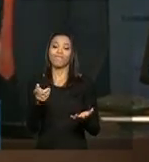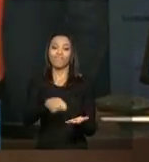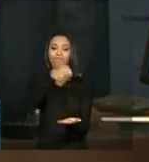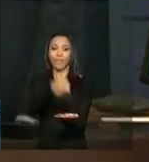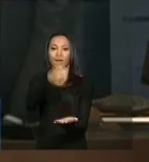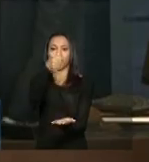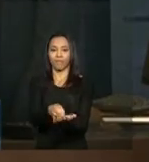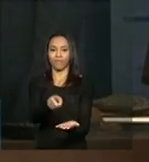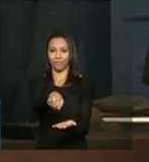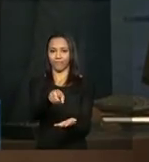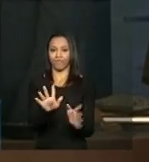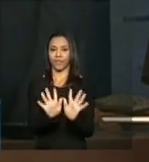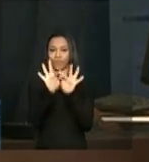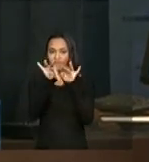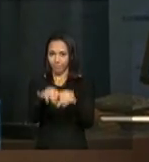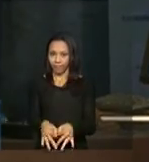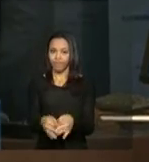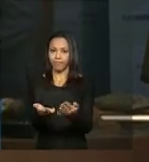de martelo